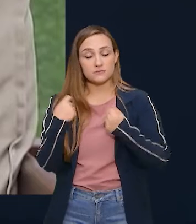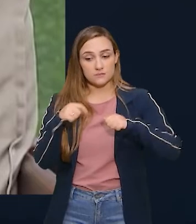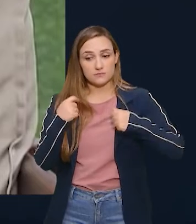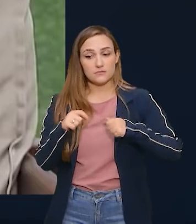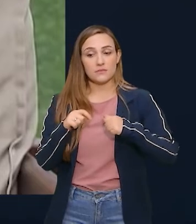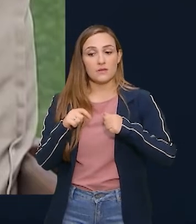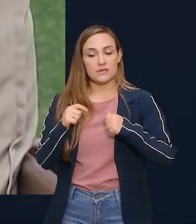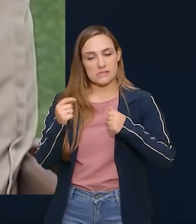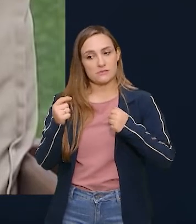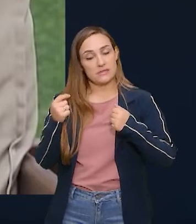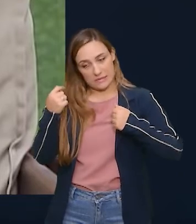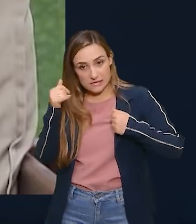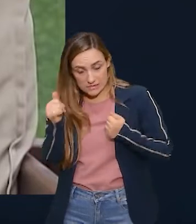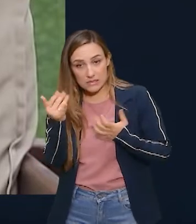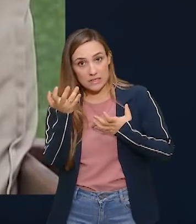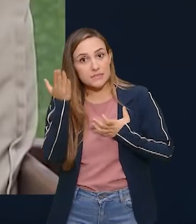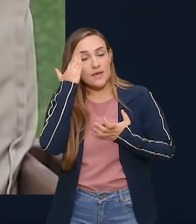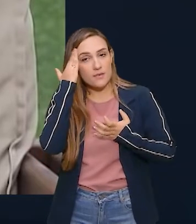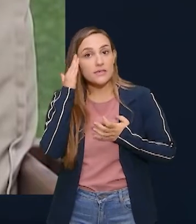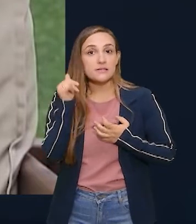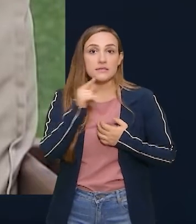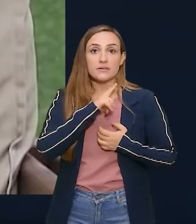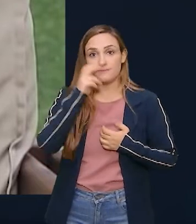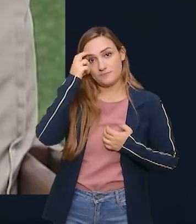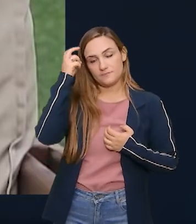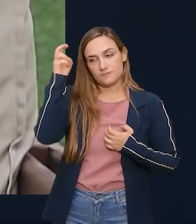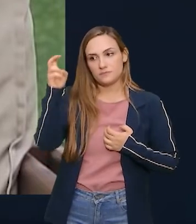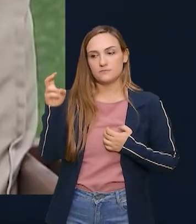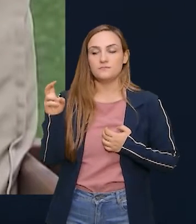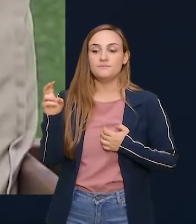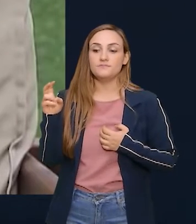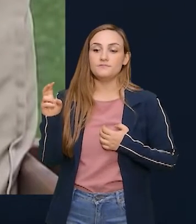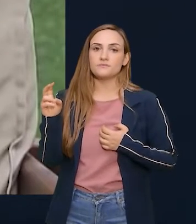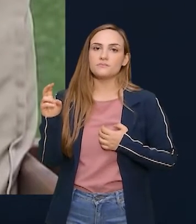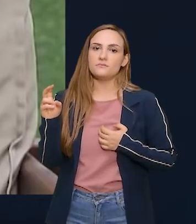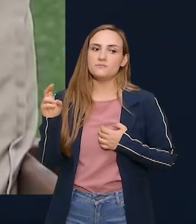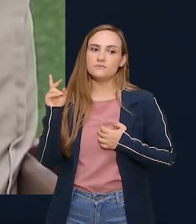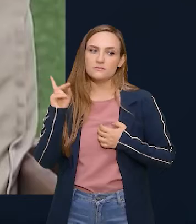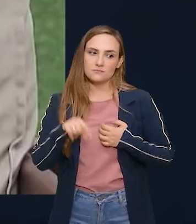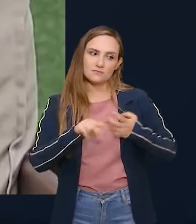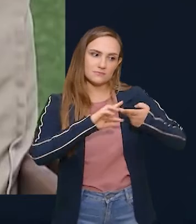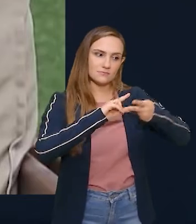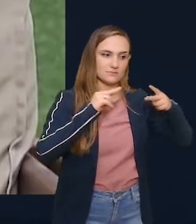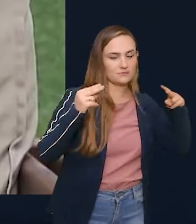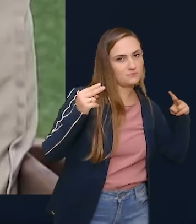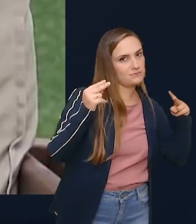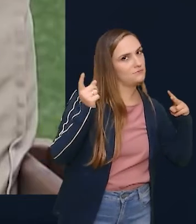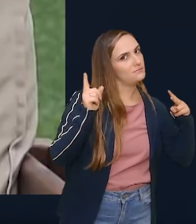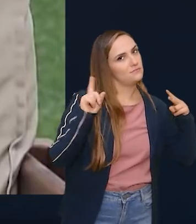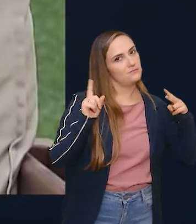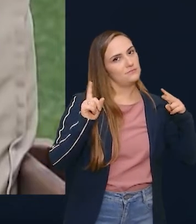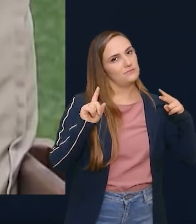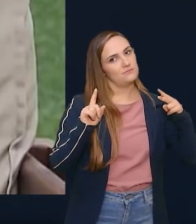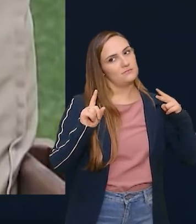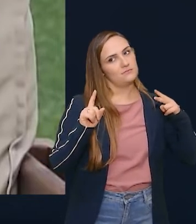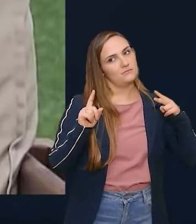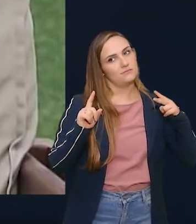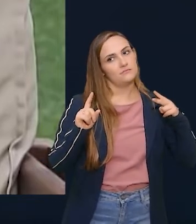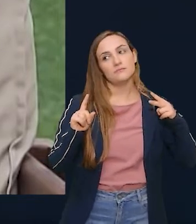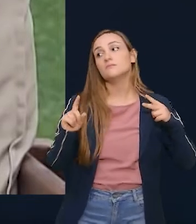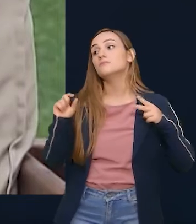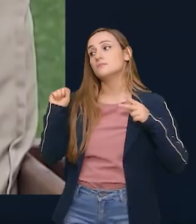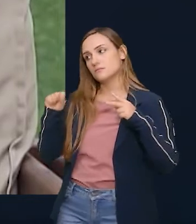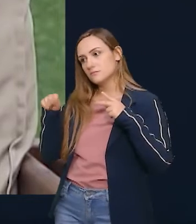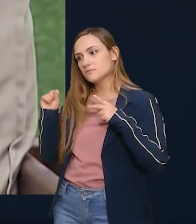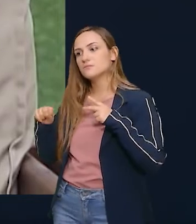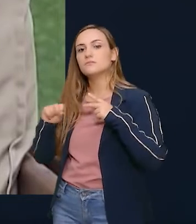superdotação apareça, as duas coisas têm que estar bem em confluência. Por quê? Se eu acreditar que é só